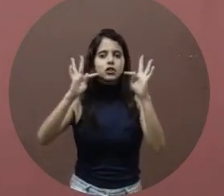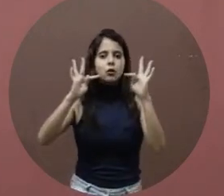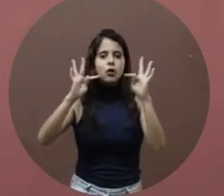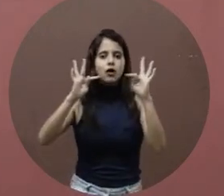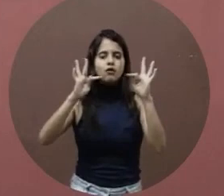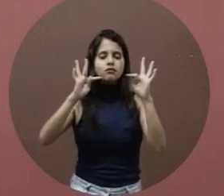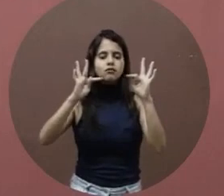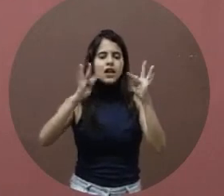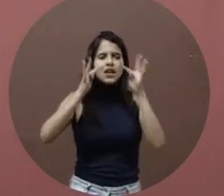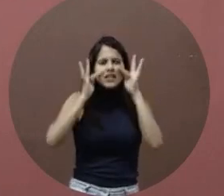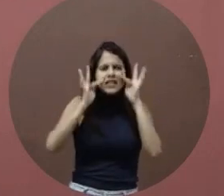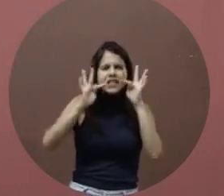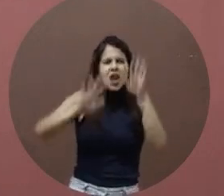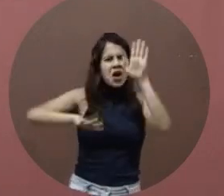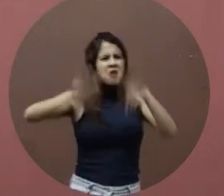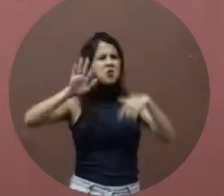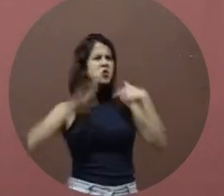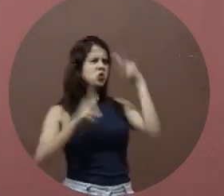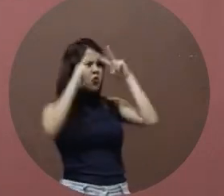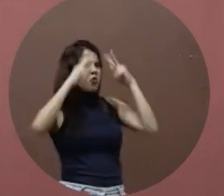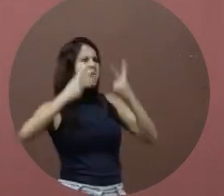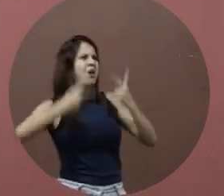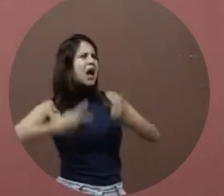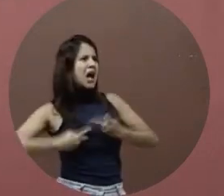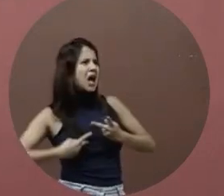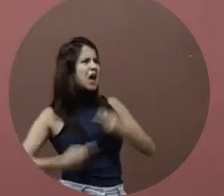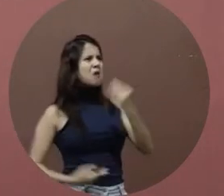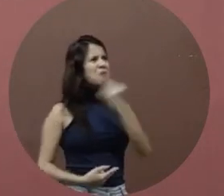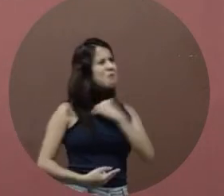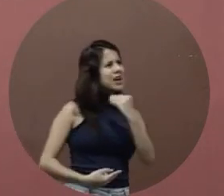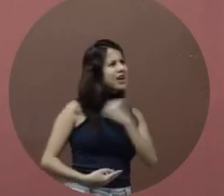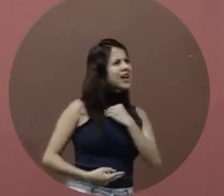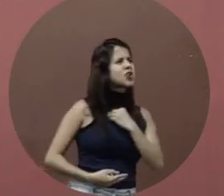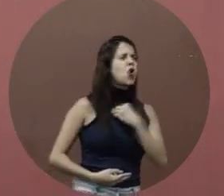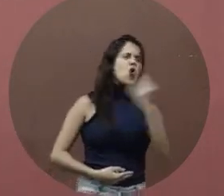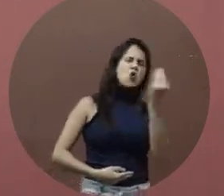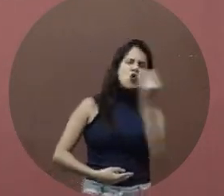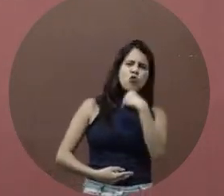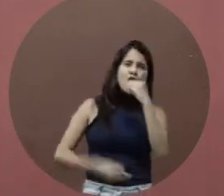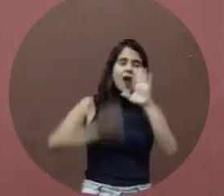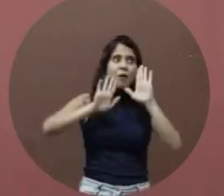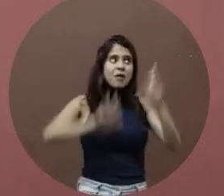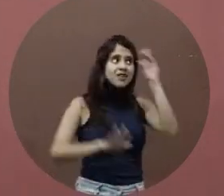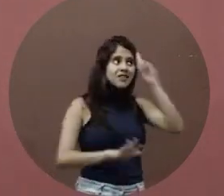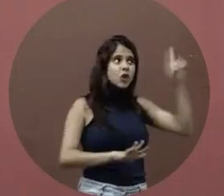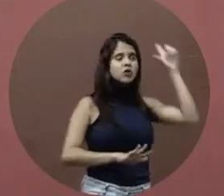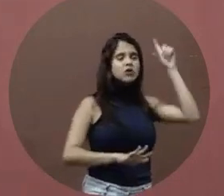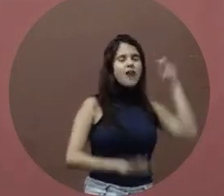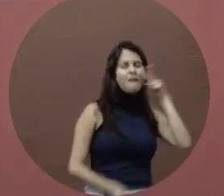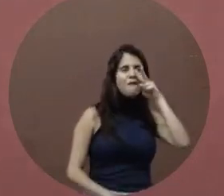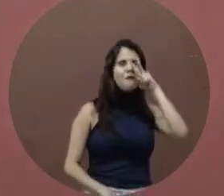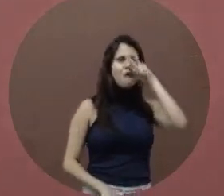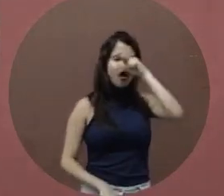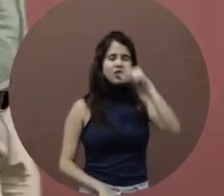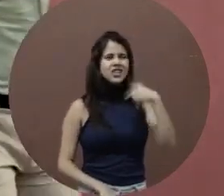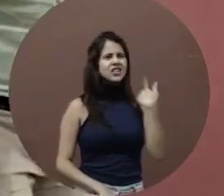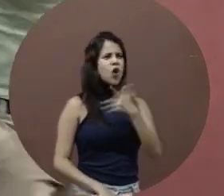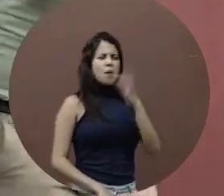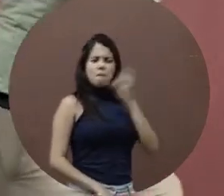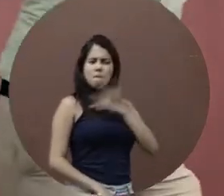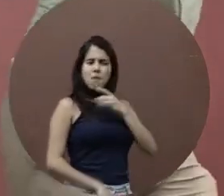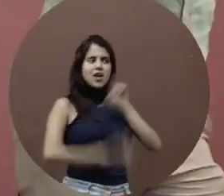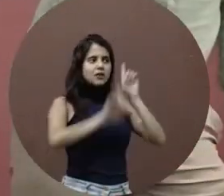Testemunharmos que apesar de sermos quem somos, Ele é Deus. Apesar de sermos fracos, Ele é forte. Apesar de sermos medrosos, Ele